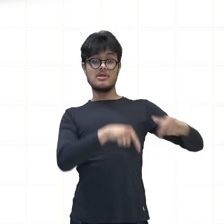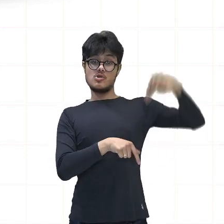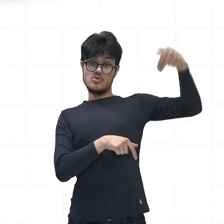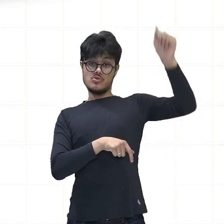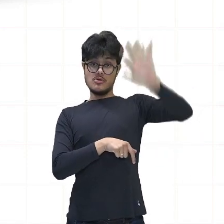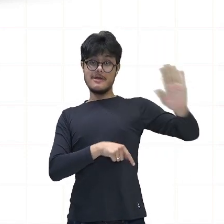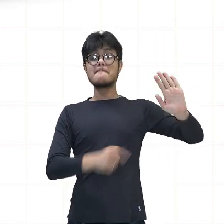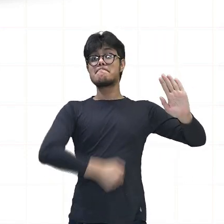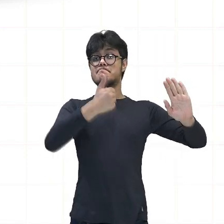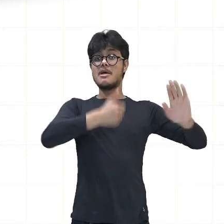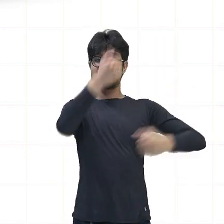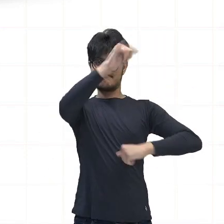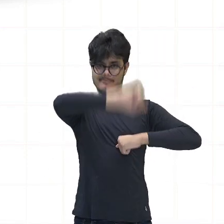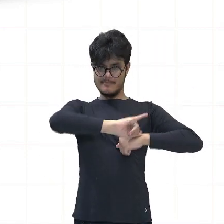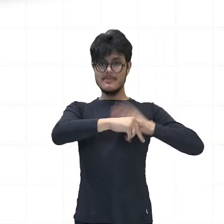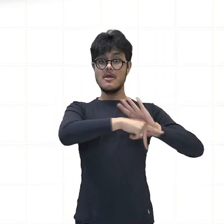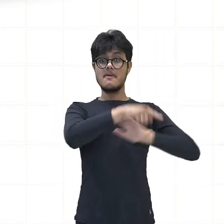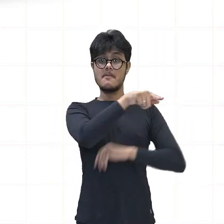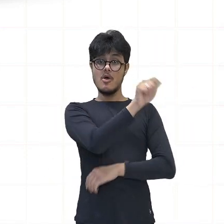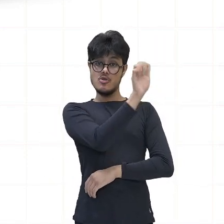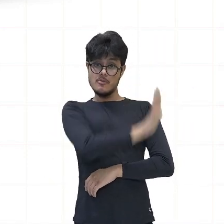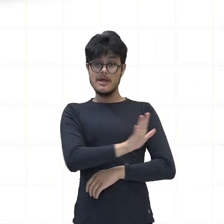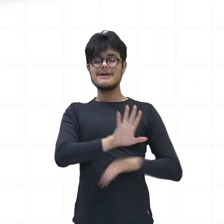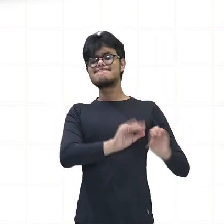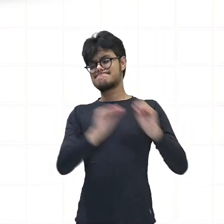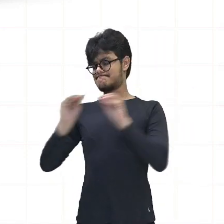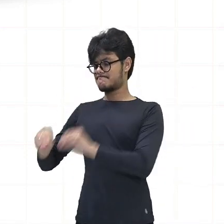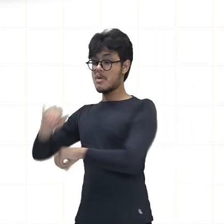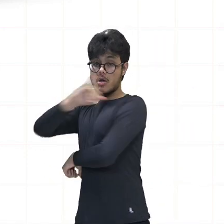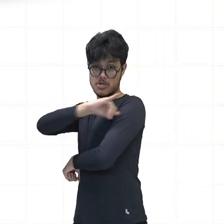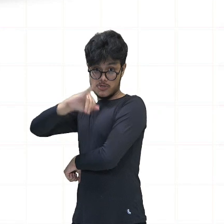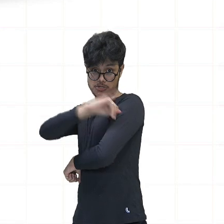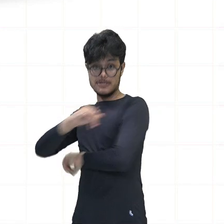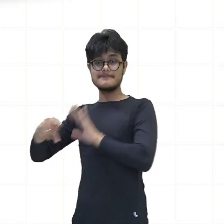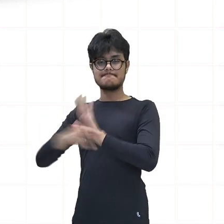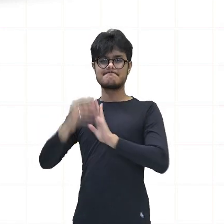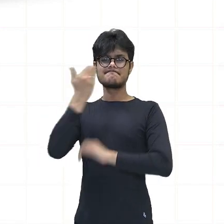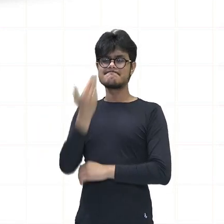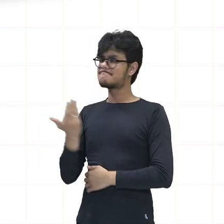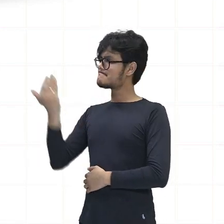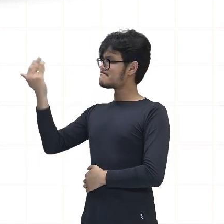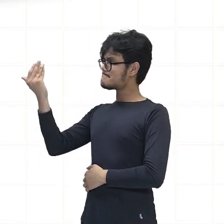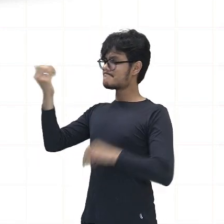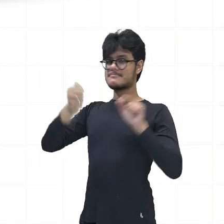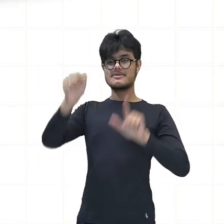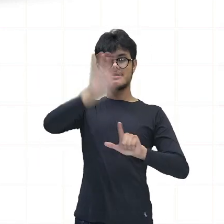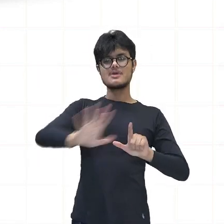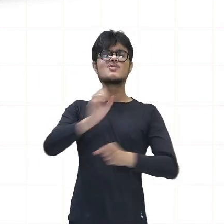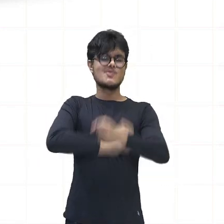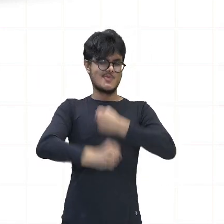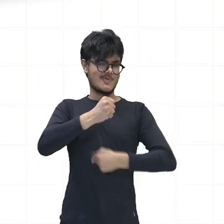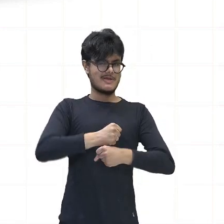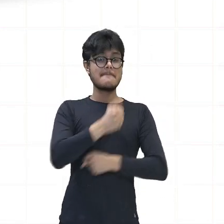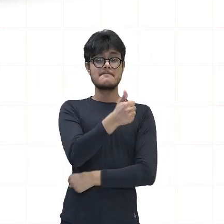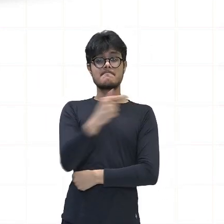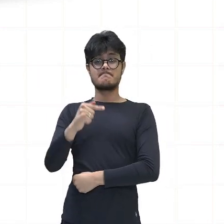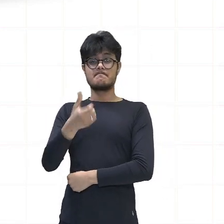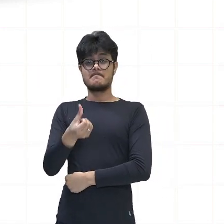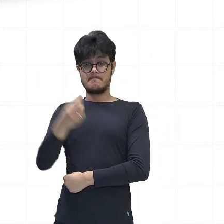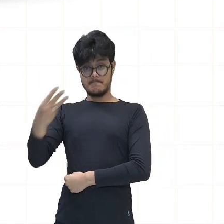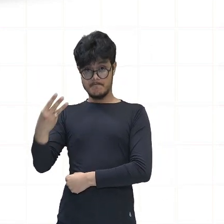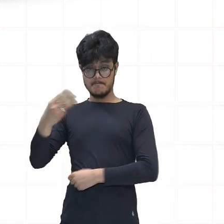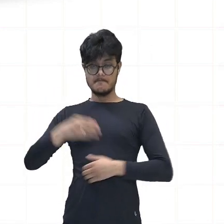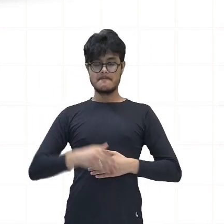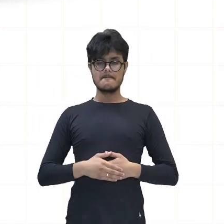primeira capital federal do Brasil, e depois foi transferida para o Rio de Janeiro, né, em 1763.